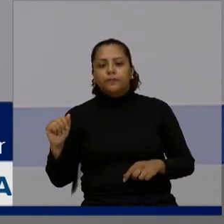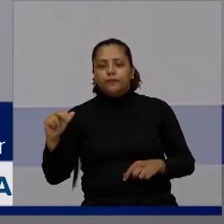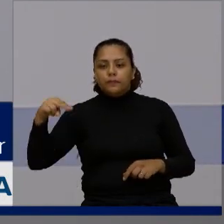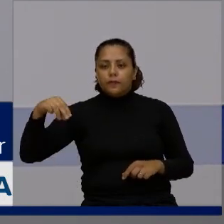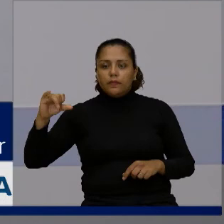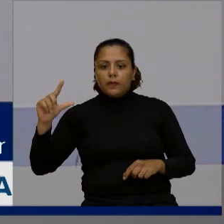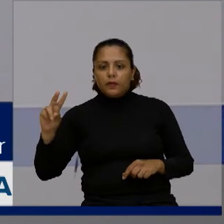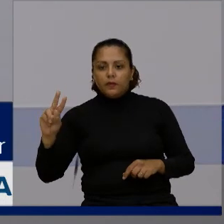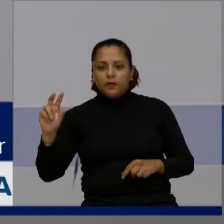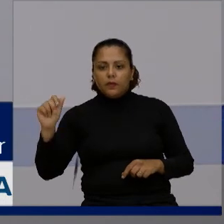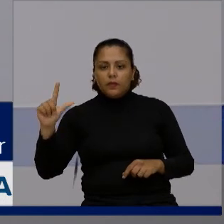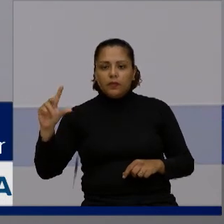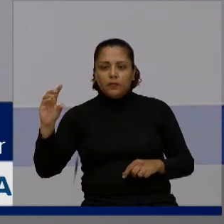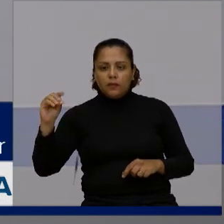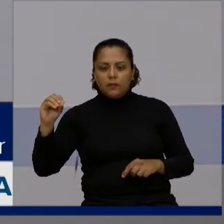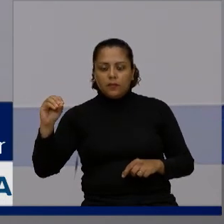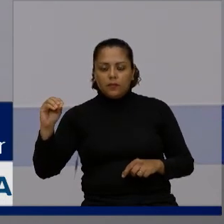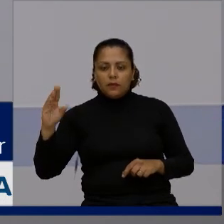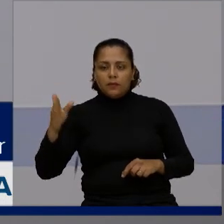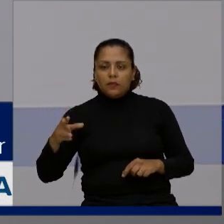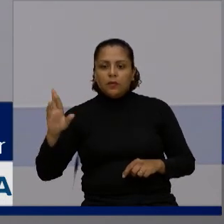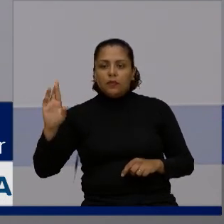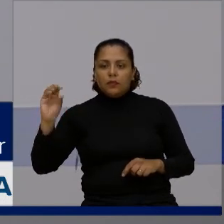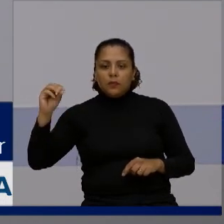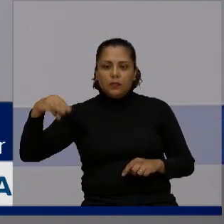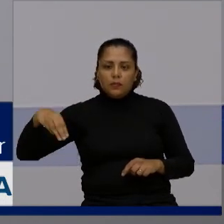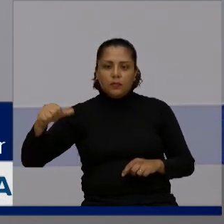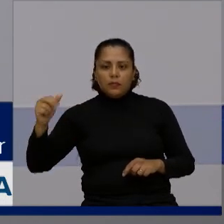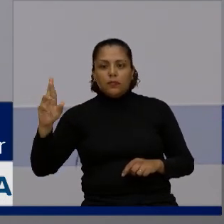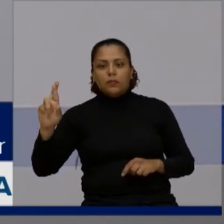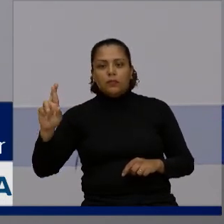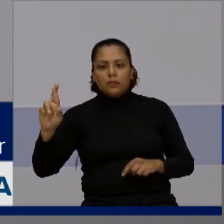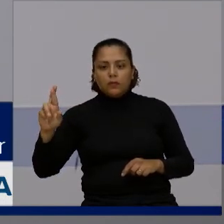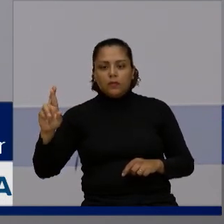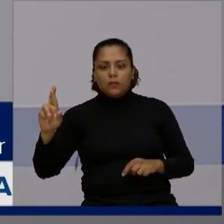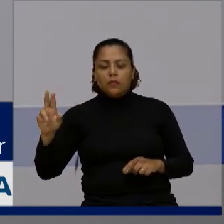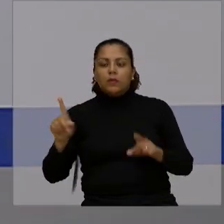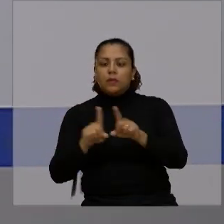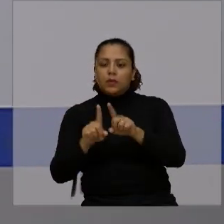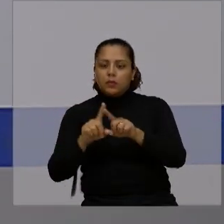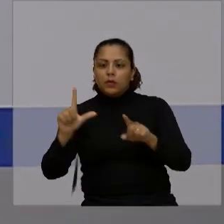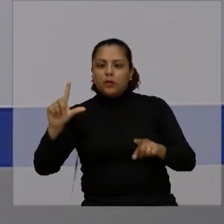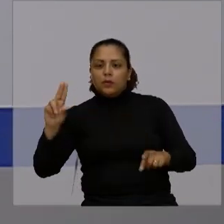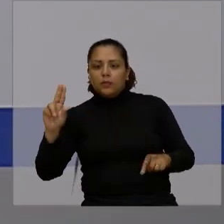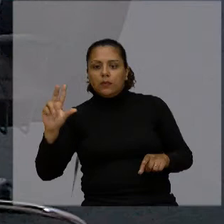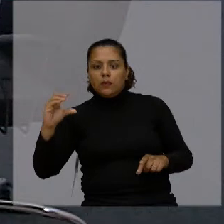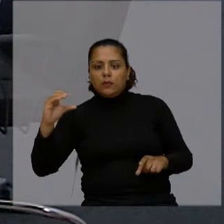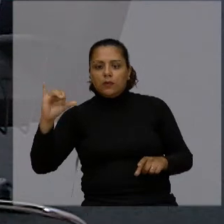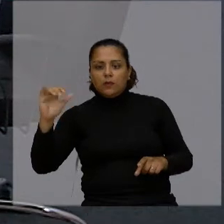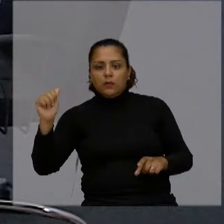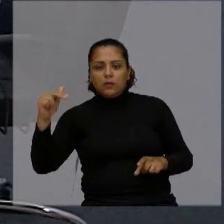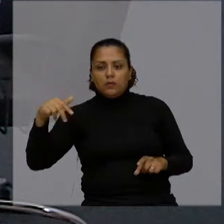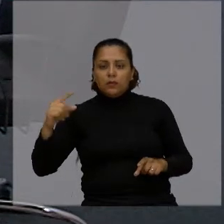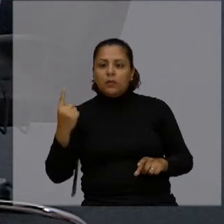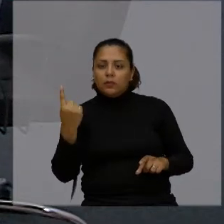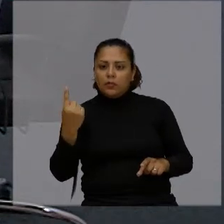Nivaldo Alves, Romar Rodrigues e Luciano Donizete dos Santos.